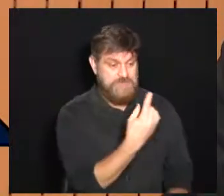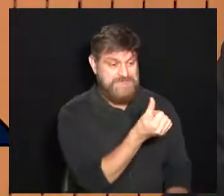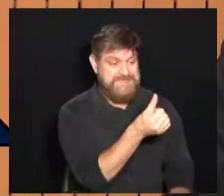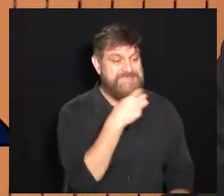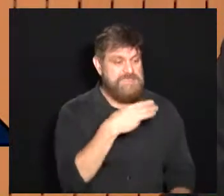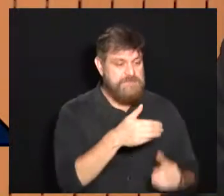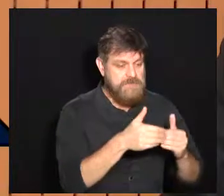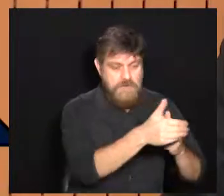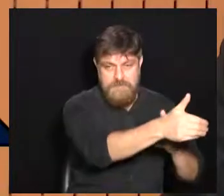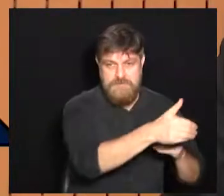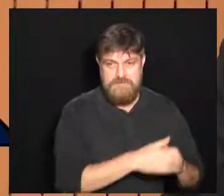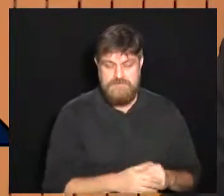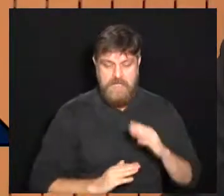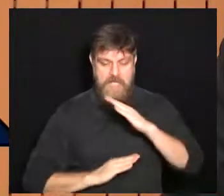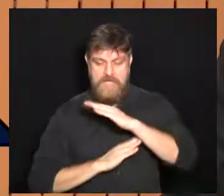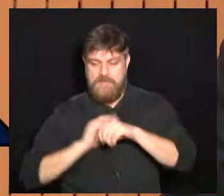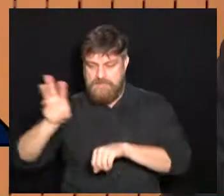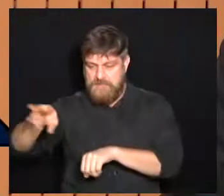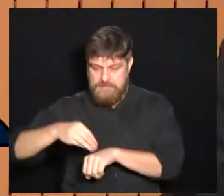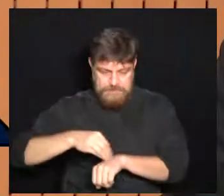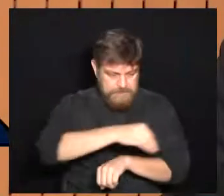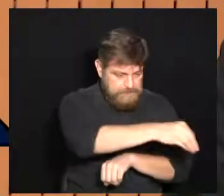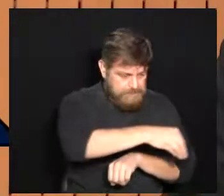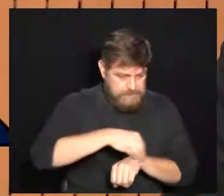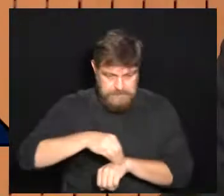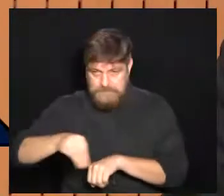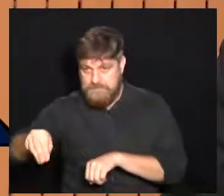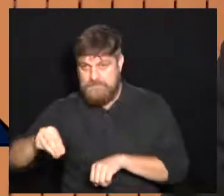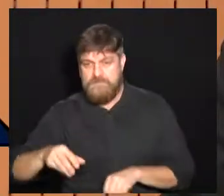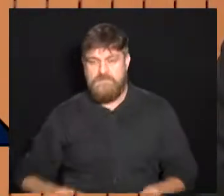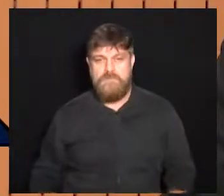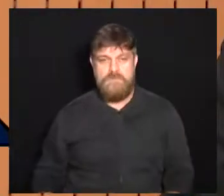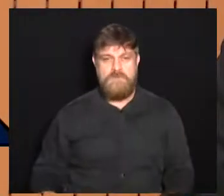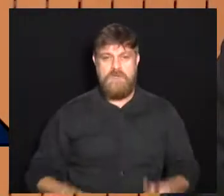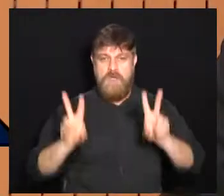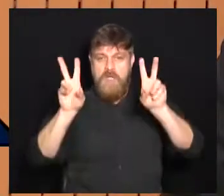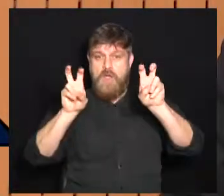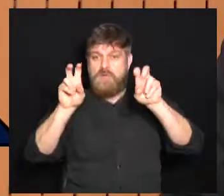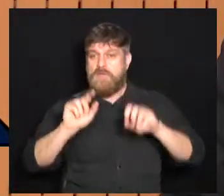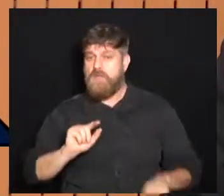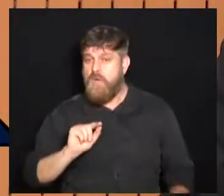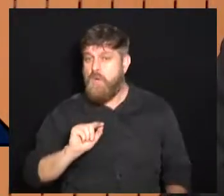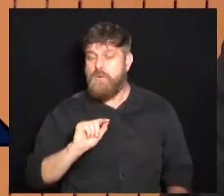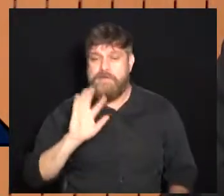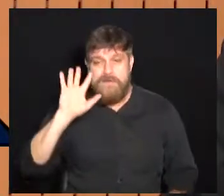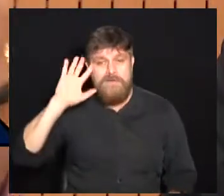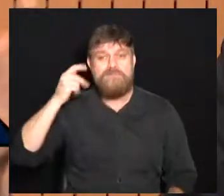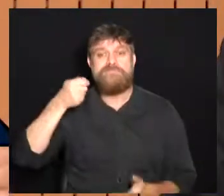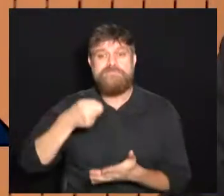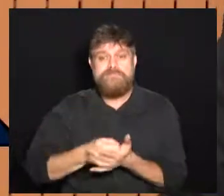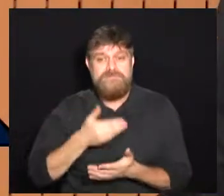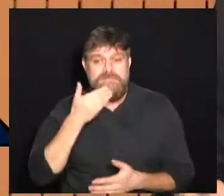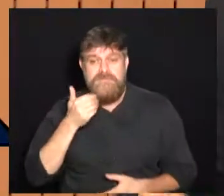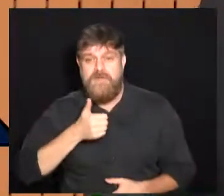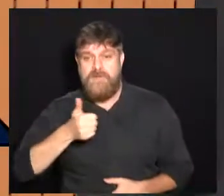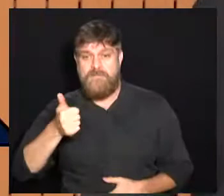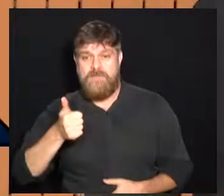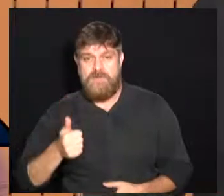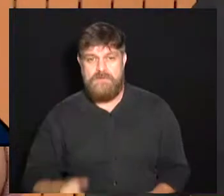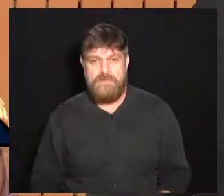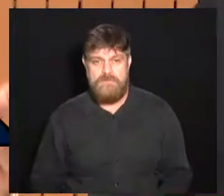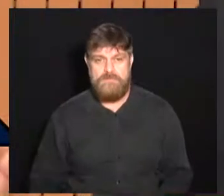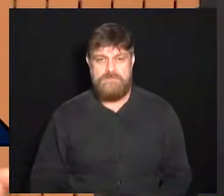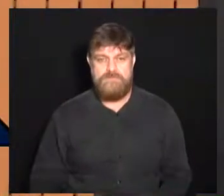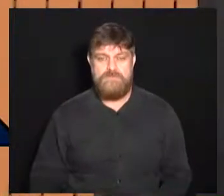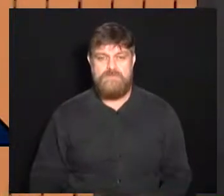16, para tratar da questão evidente, que é uma solução melhor para todas as mães e pais, que é